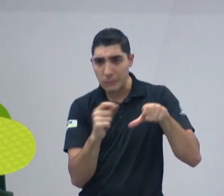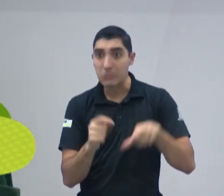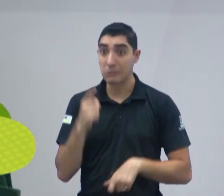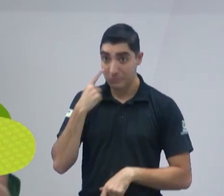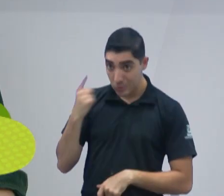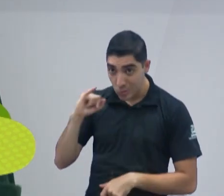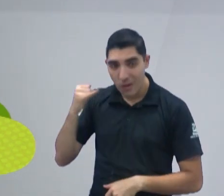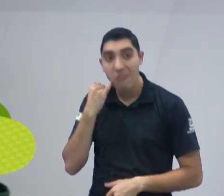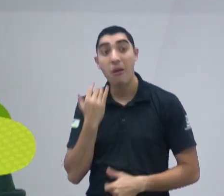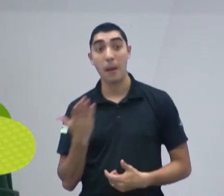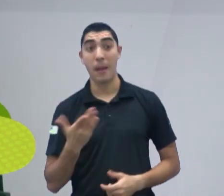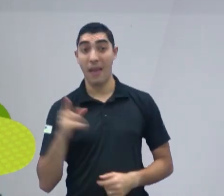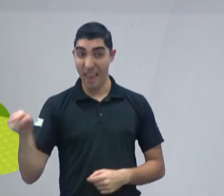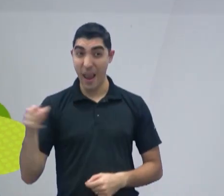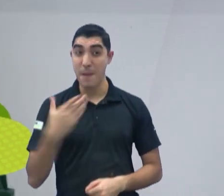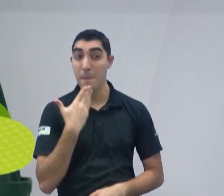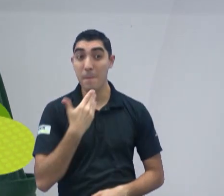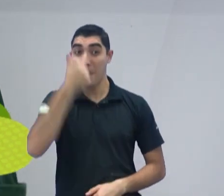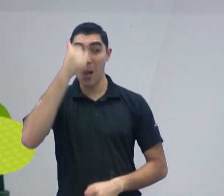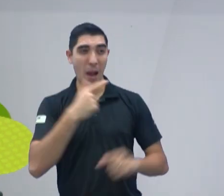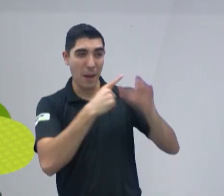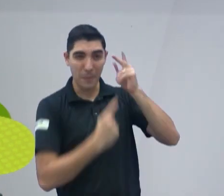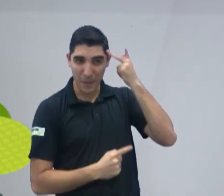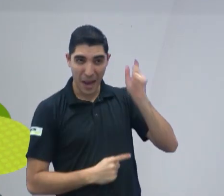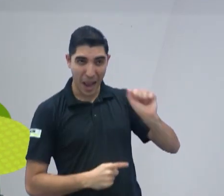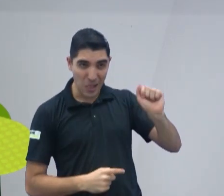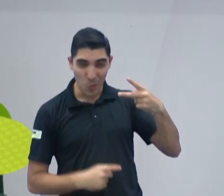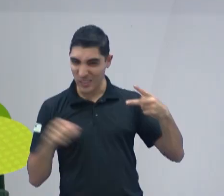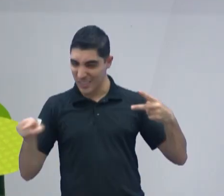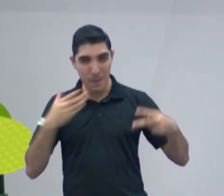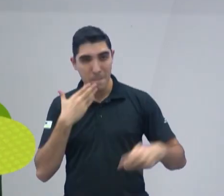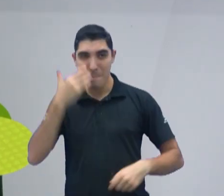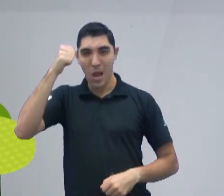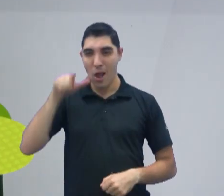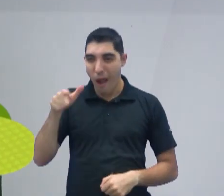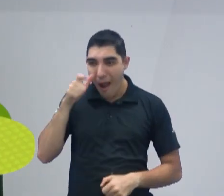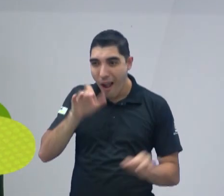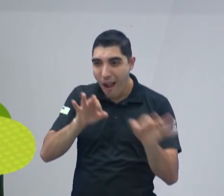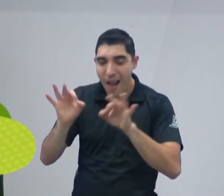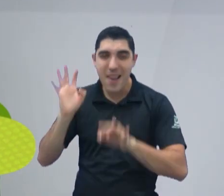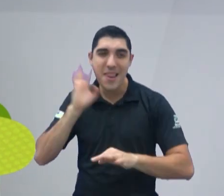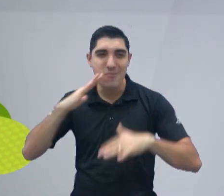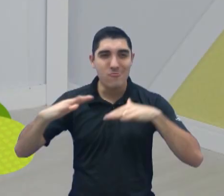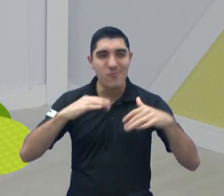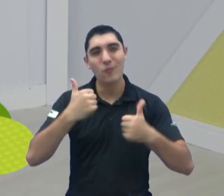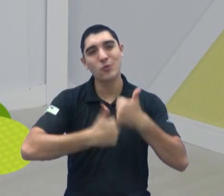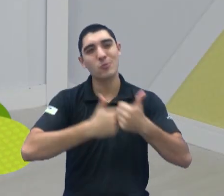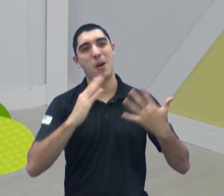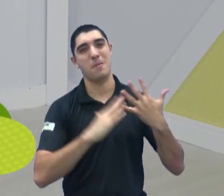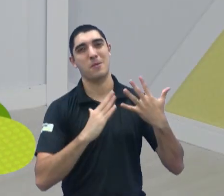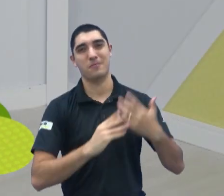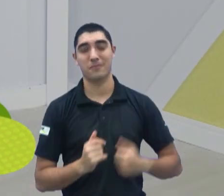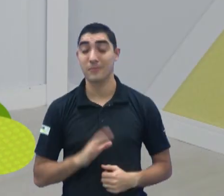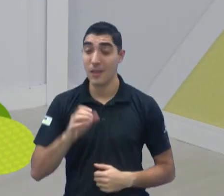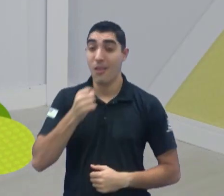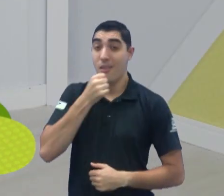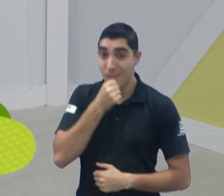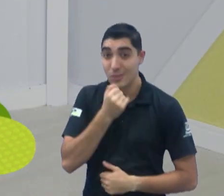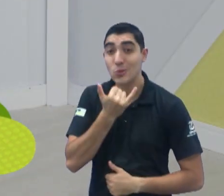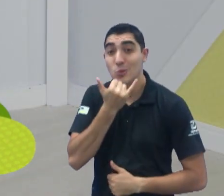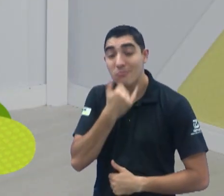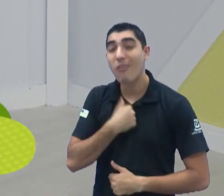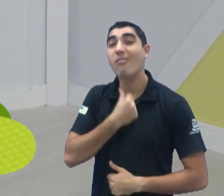Série A2, Vieira. Vamos acompanhar a Copa Capivara, que rende bastante ao futebol amador da nossa São José. Perdão, eu tô com uma tosse hoje